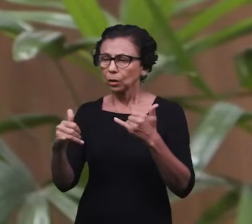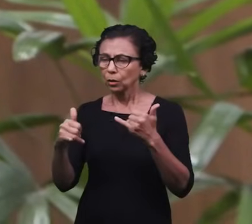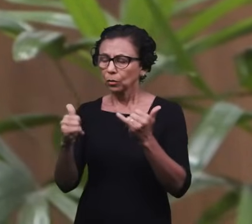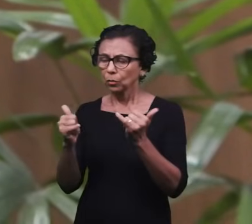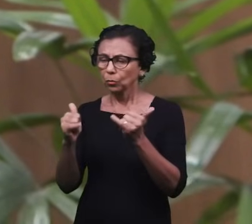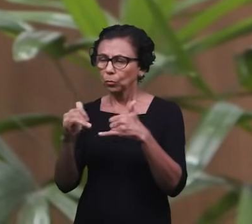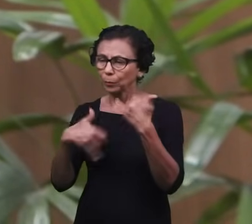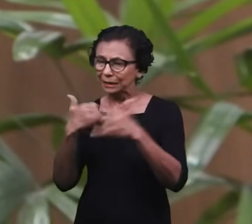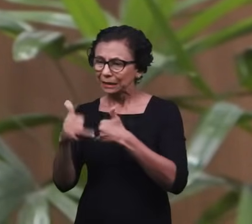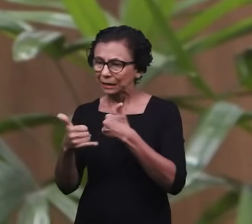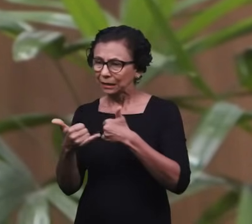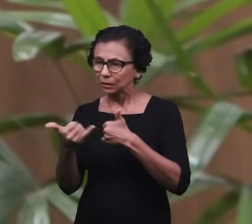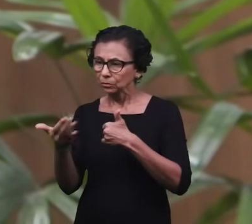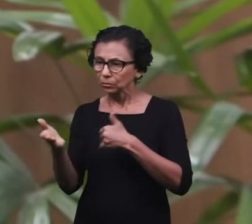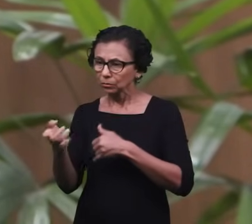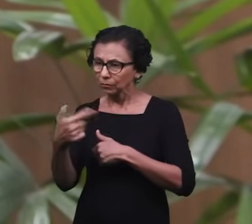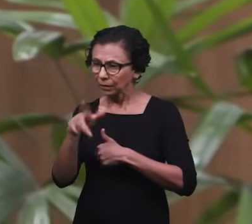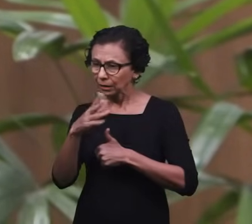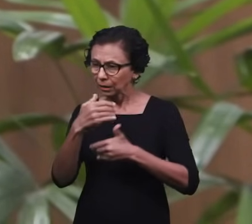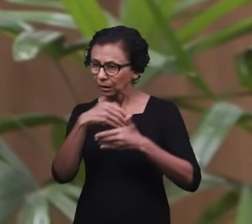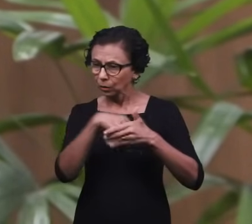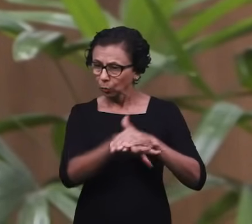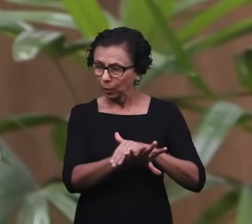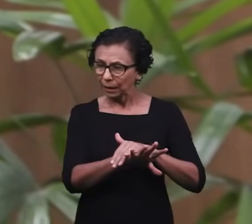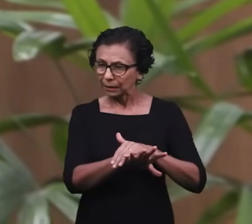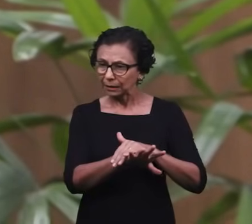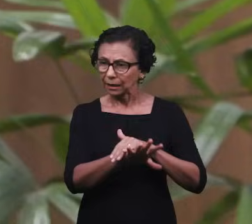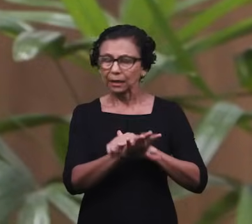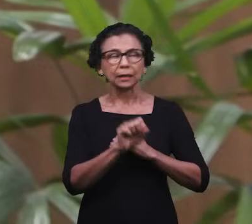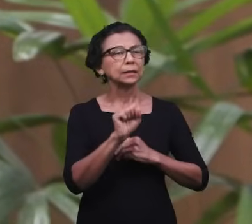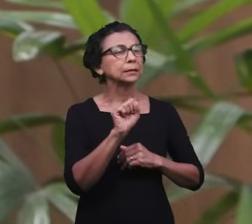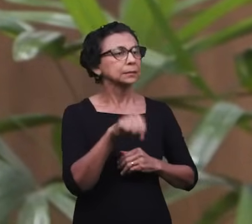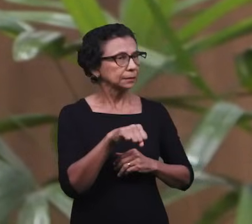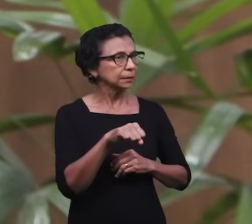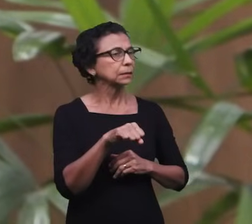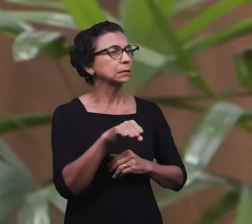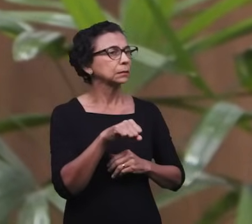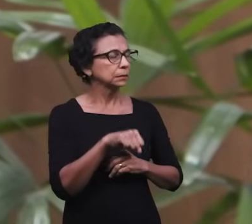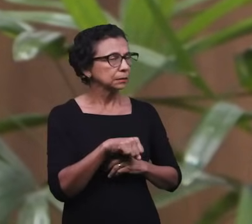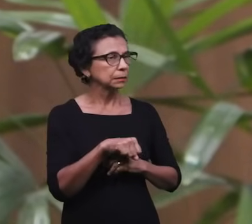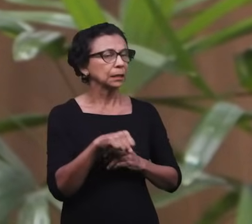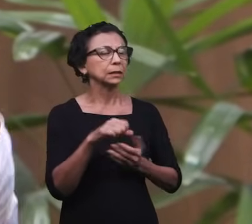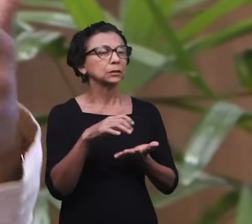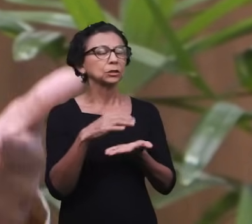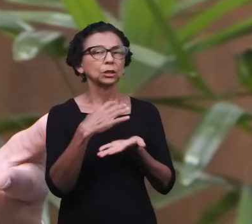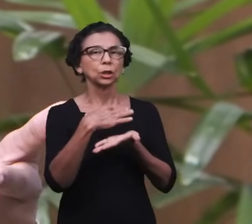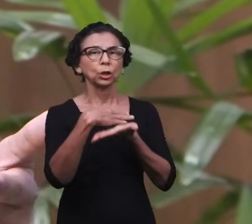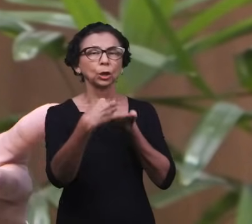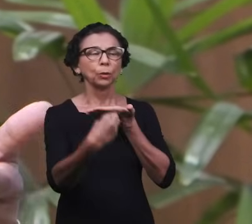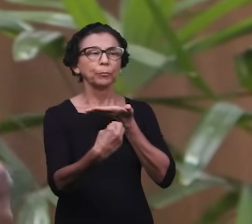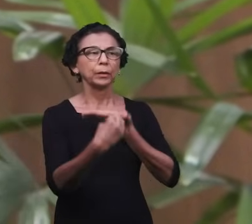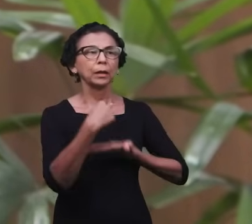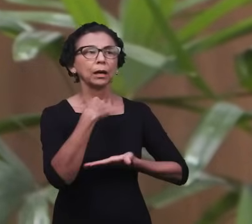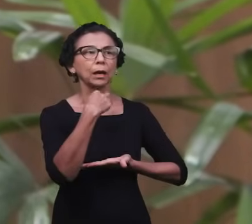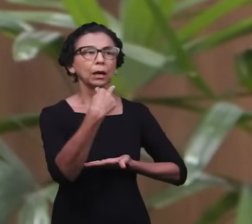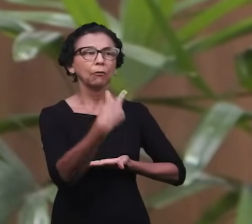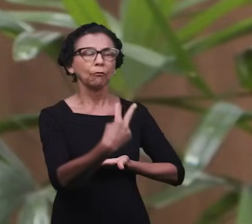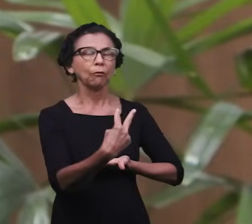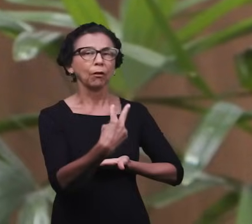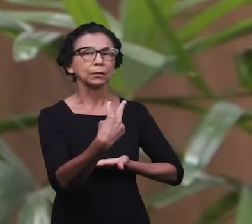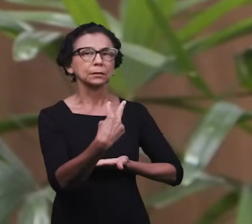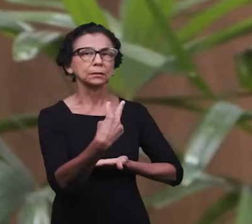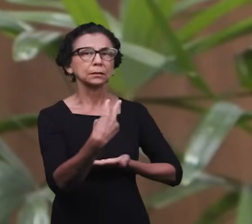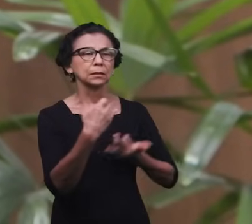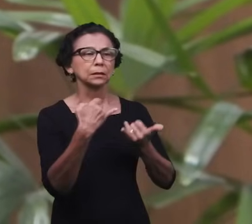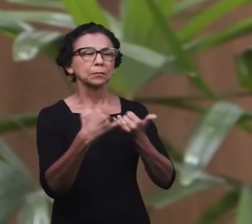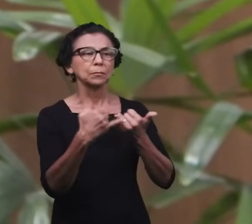o brinquedo. Ela repete a sua fala, é ecolalia, ela repete a sua fala, parecido com você. Aí